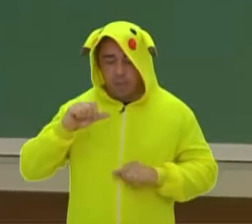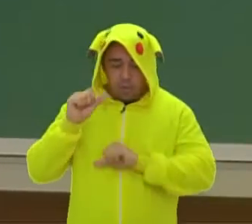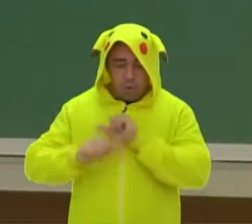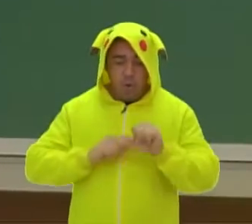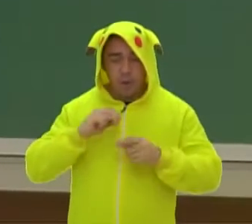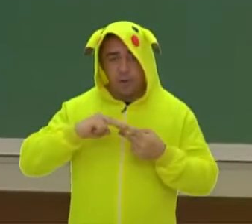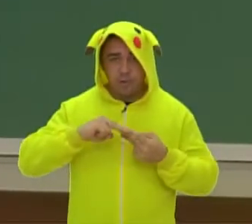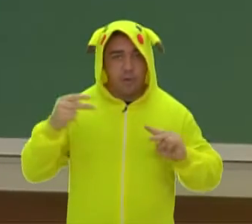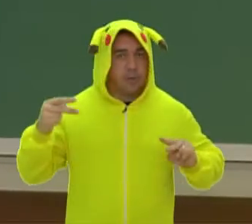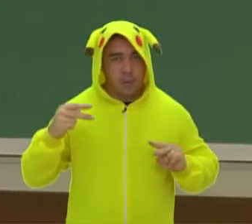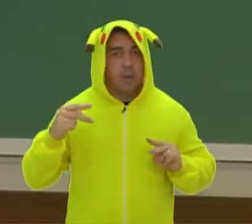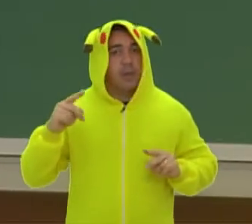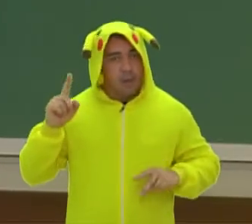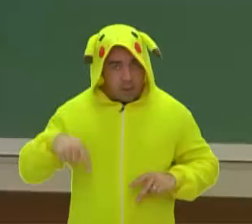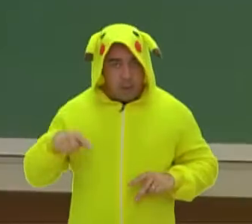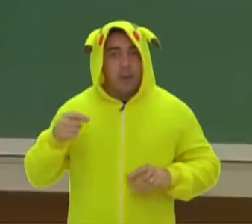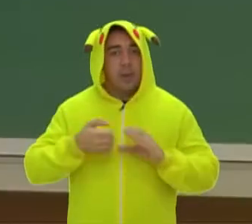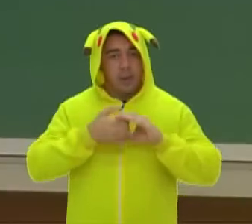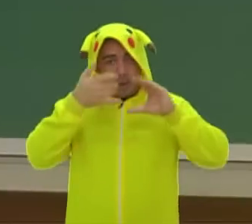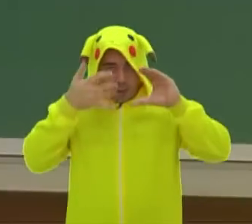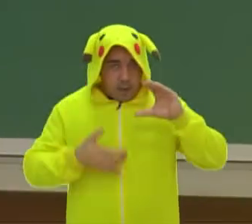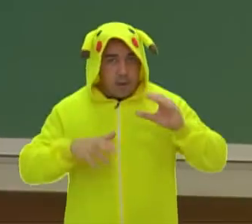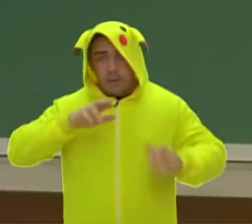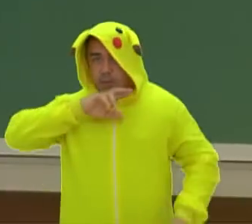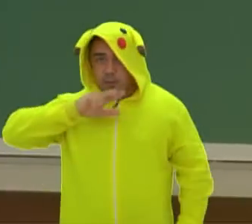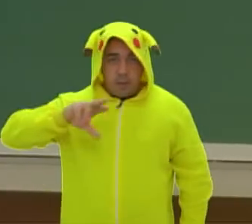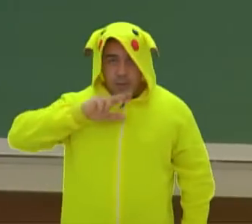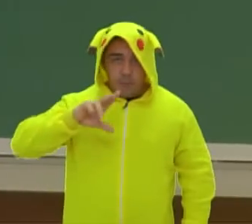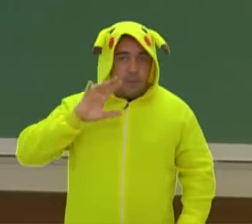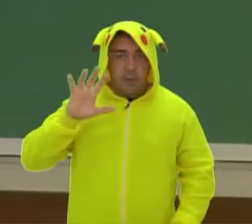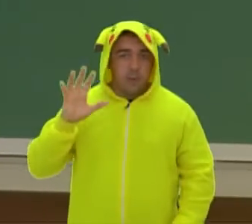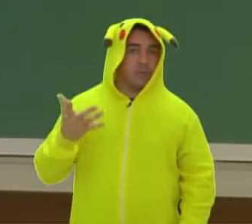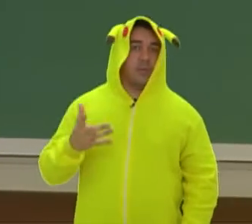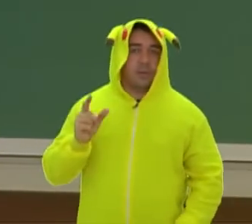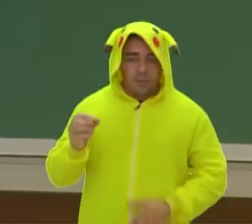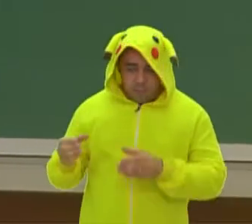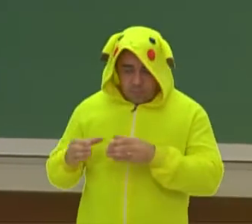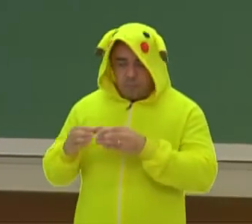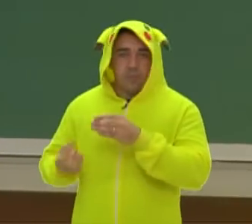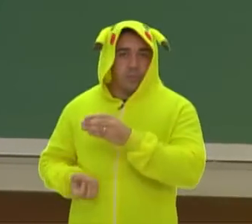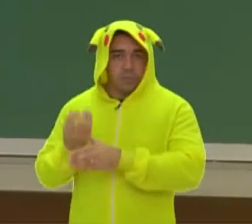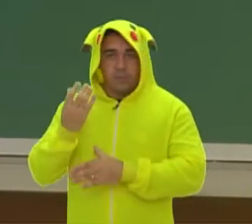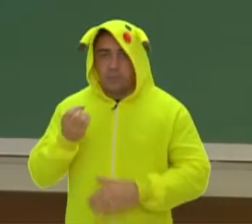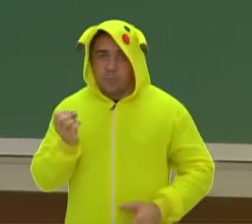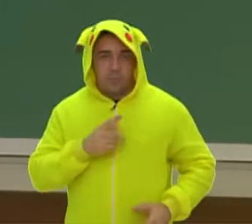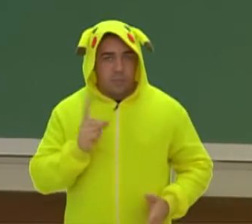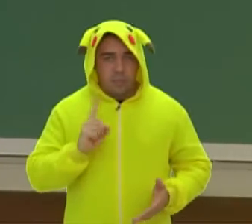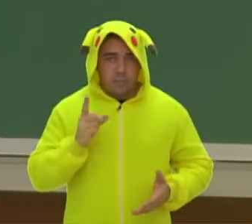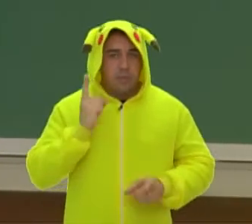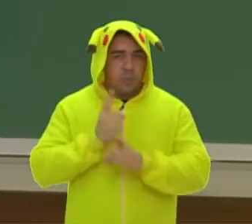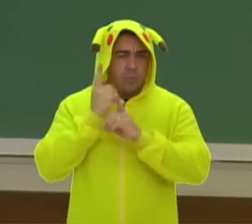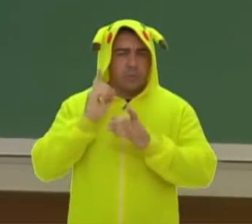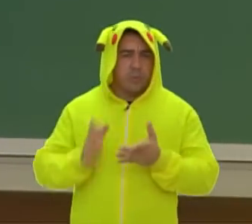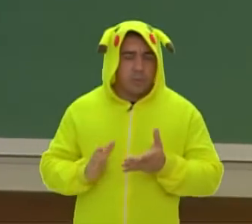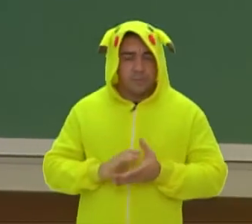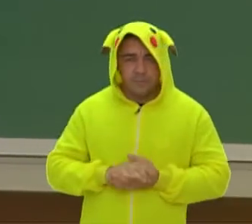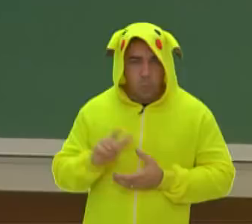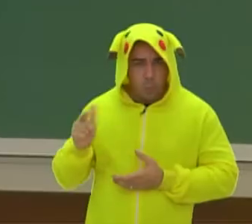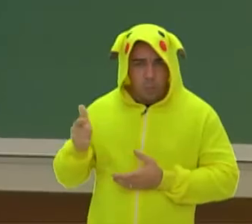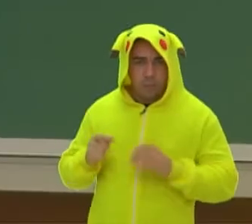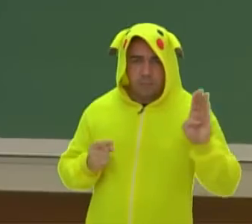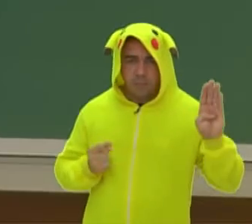material genético, inclusive, é uma das características que não pode haver para poder formar uma nova espécie. Tá? Então, a gente já achou. Vamos lembrar as outras